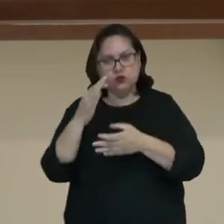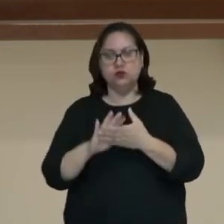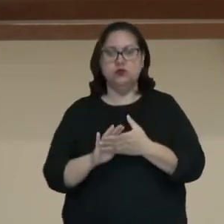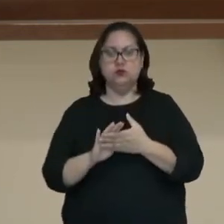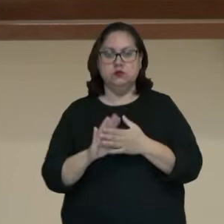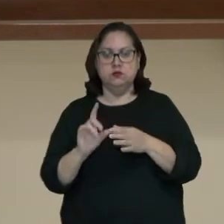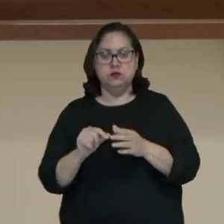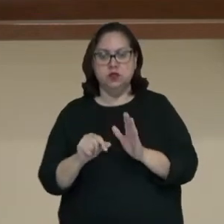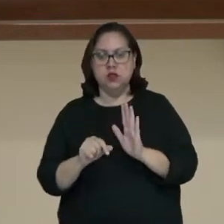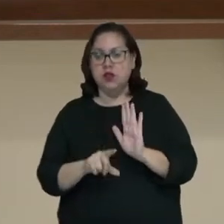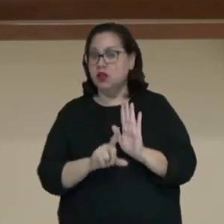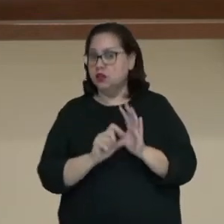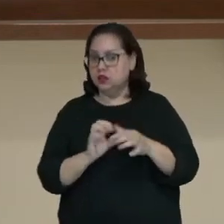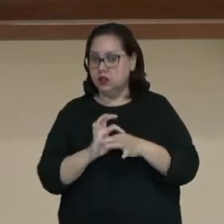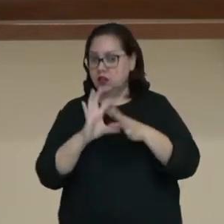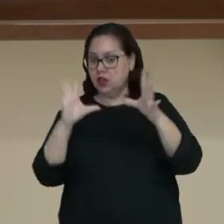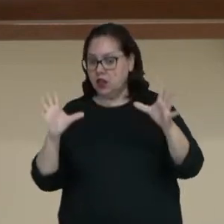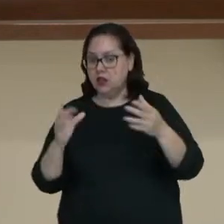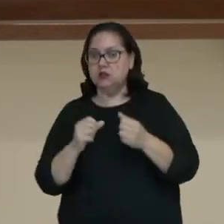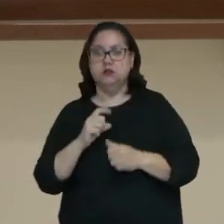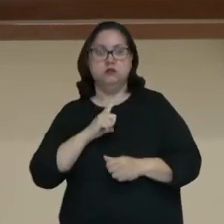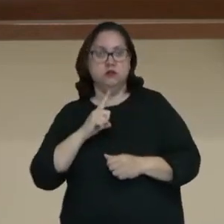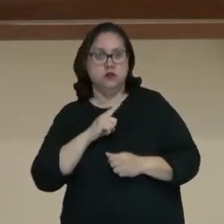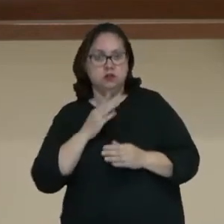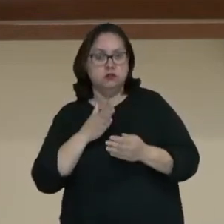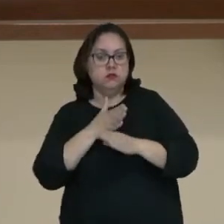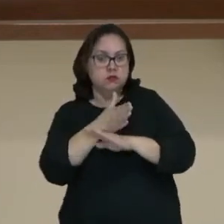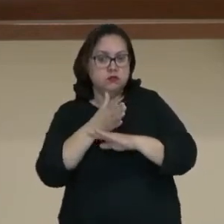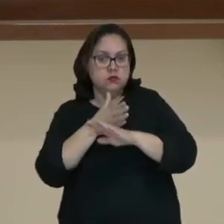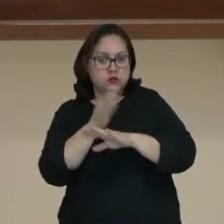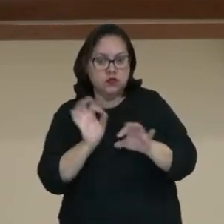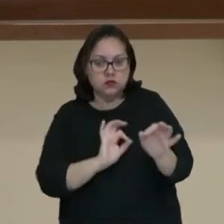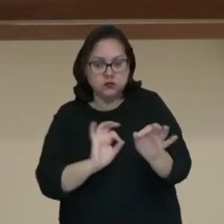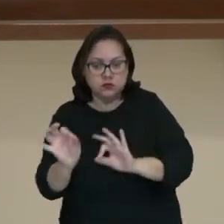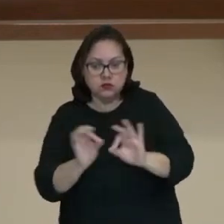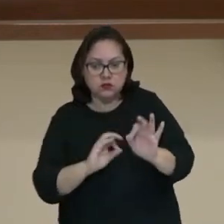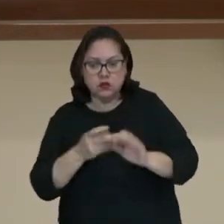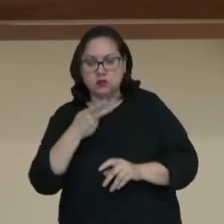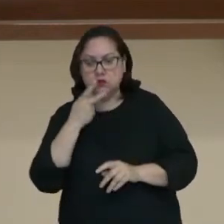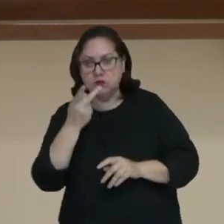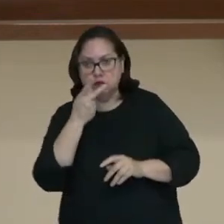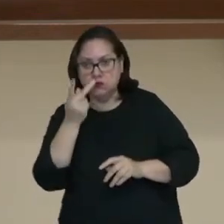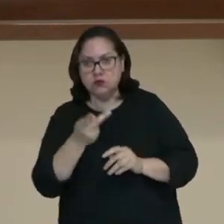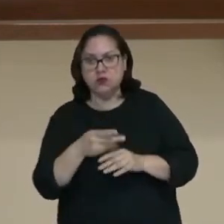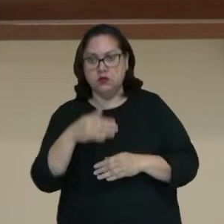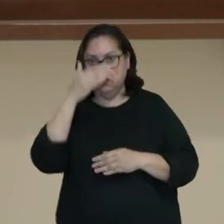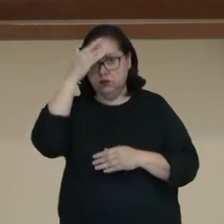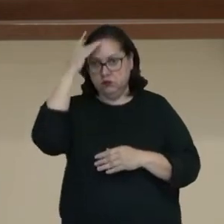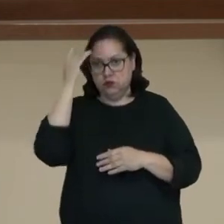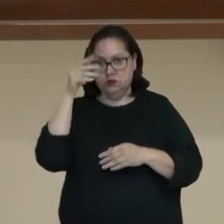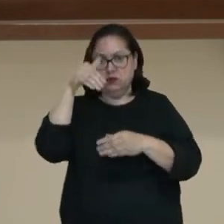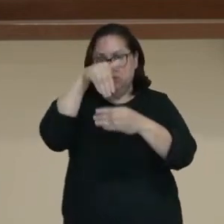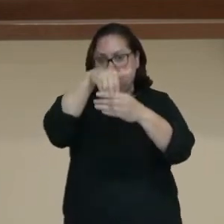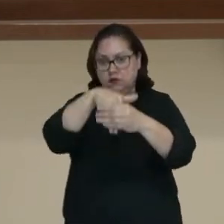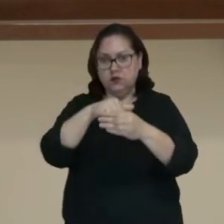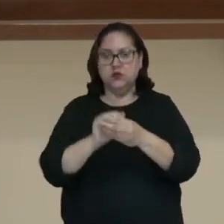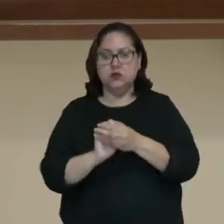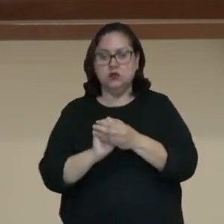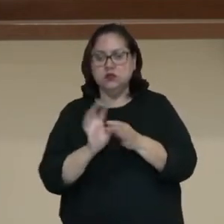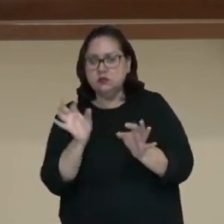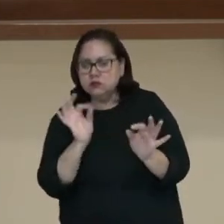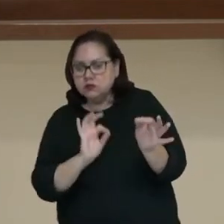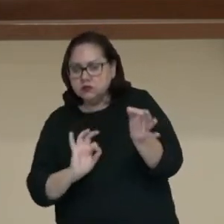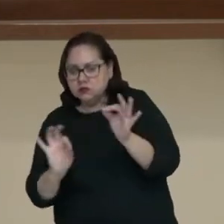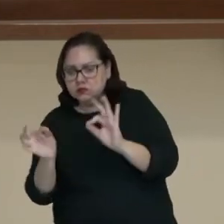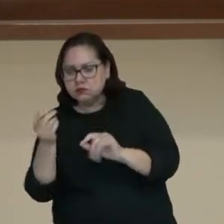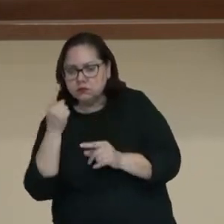maneira lícita, que nós tenhamos acesso aos projetos e propostas das pessoas com quais a gente vai votar e que a gente analise